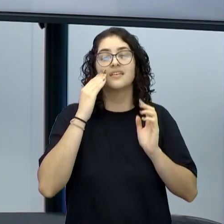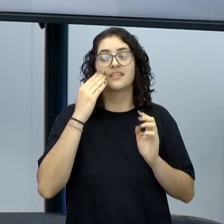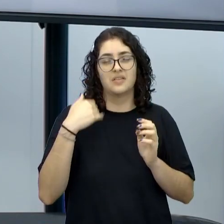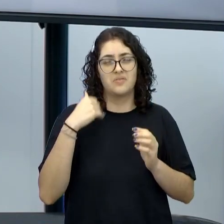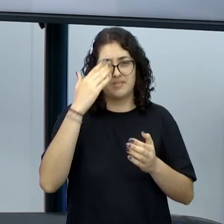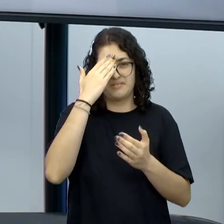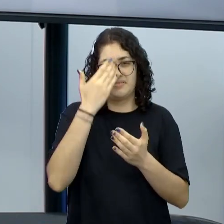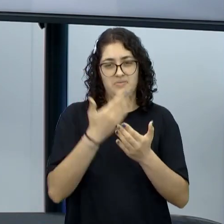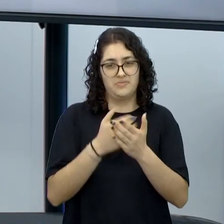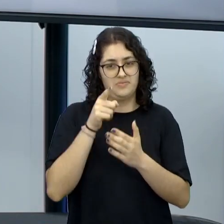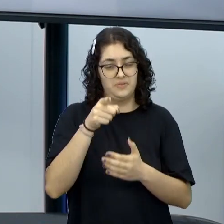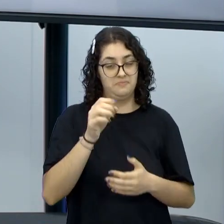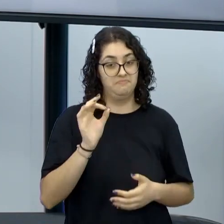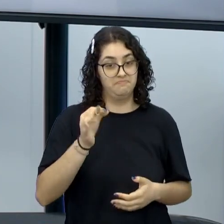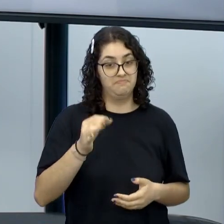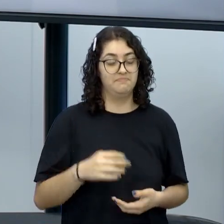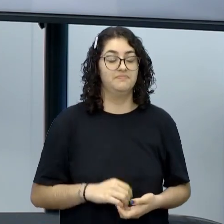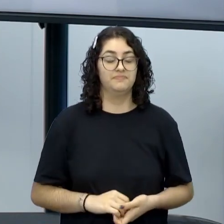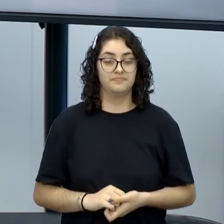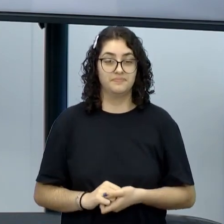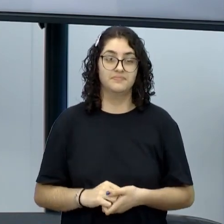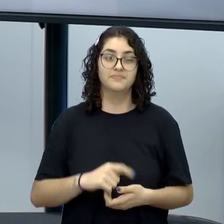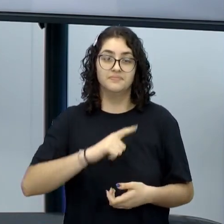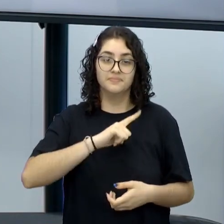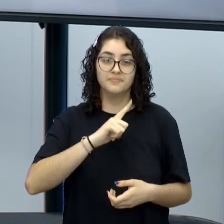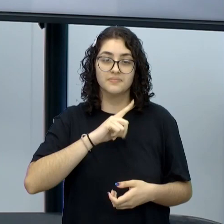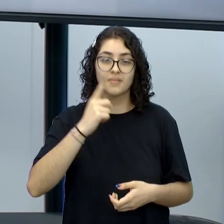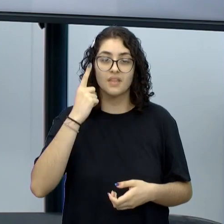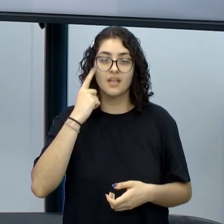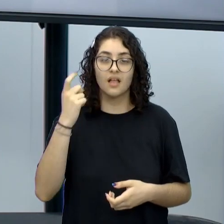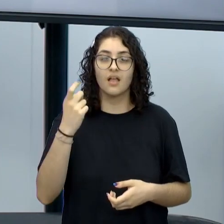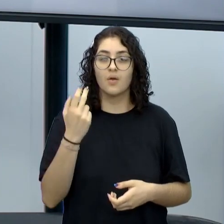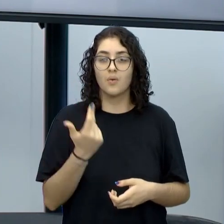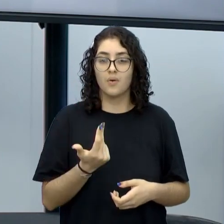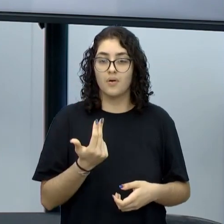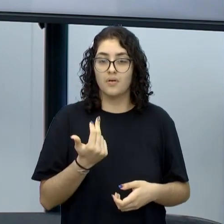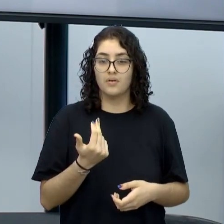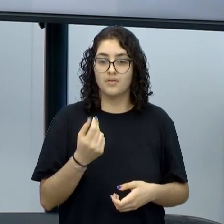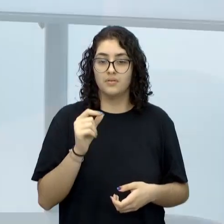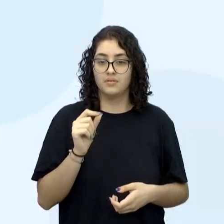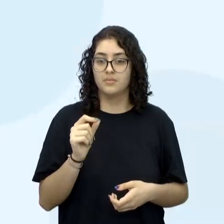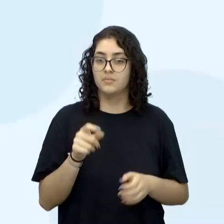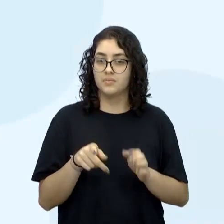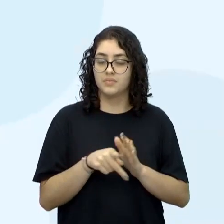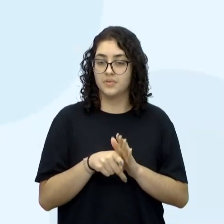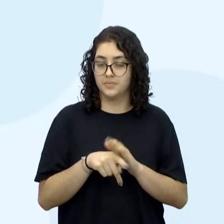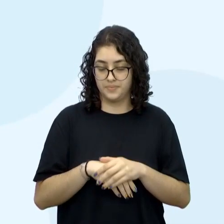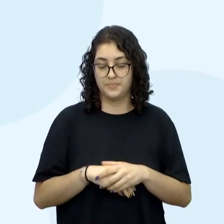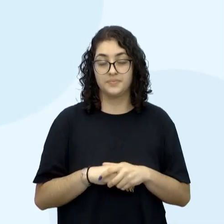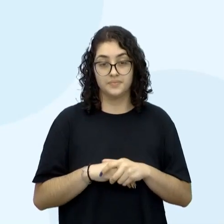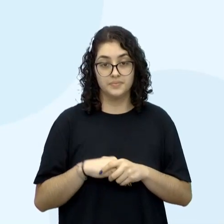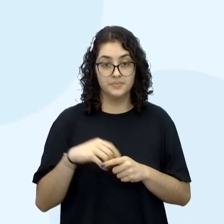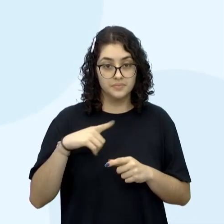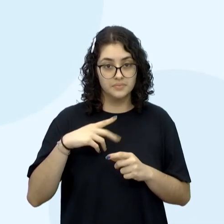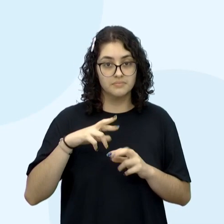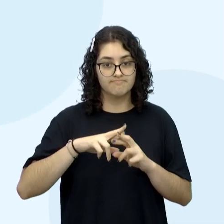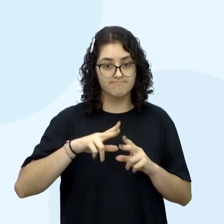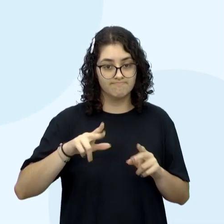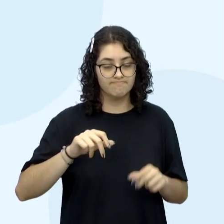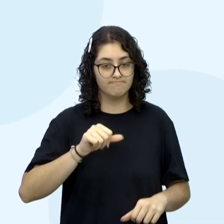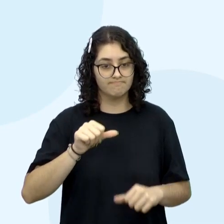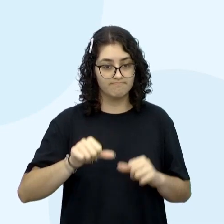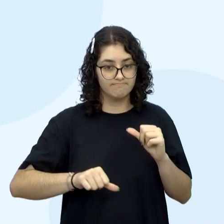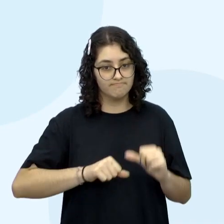você. Fechou? Então, a gente tem o remontante, que é a mesma ideia. Ele é a intensificação da ravina, mas ele tem algumas mudanças